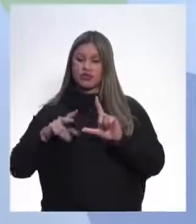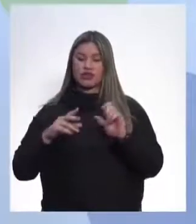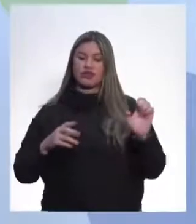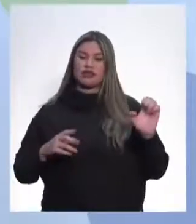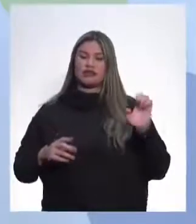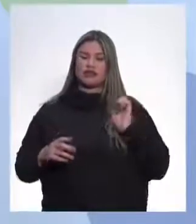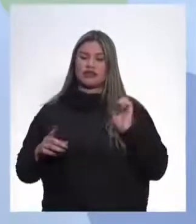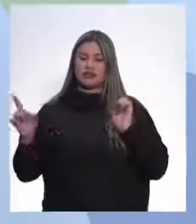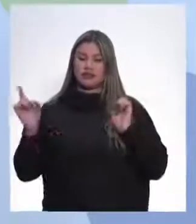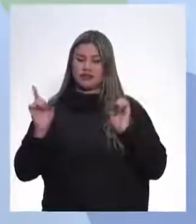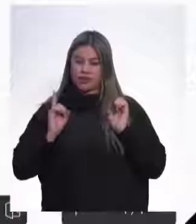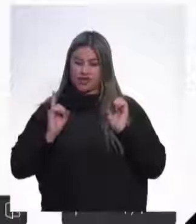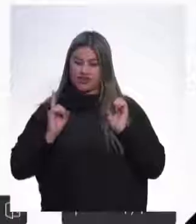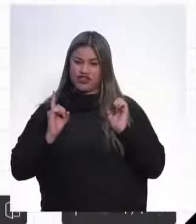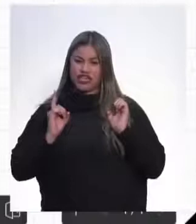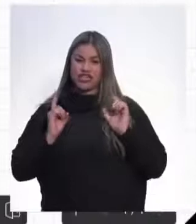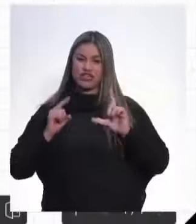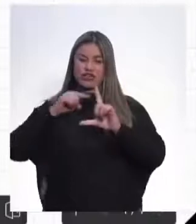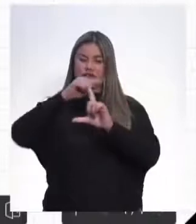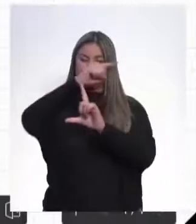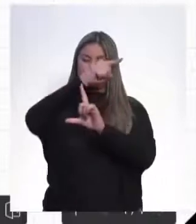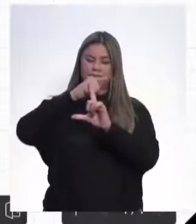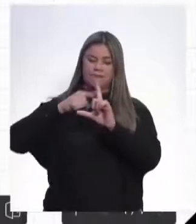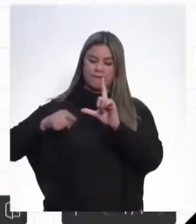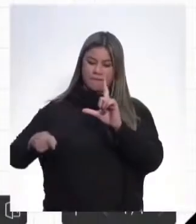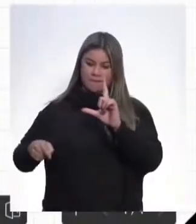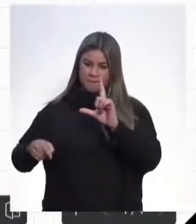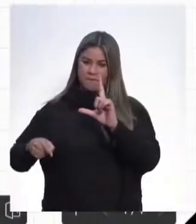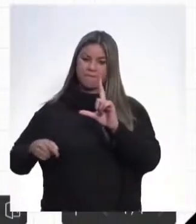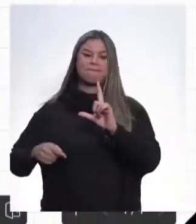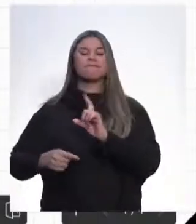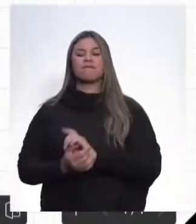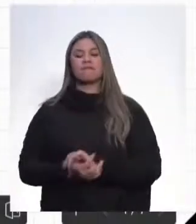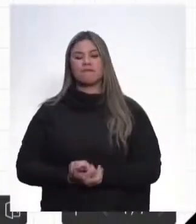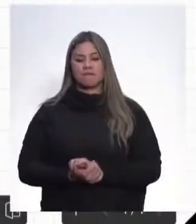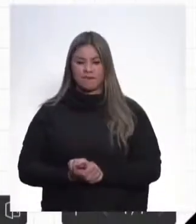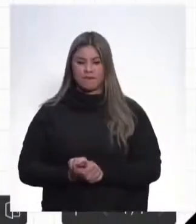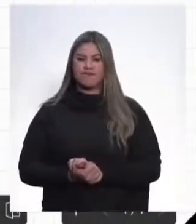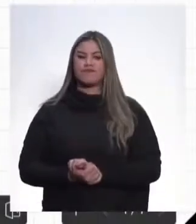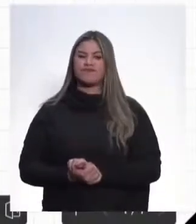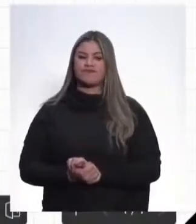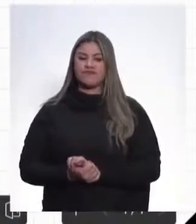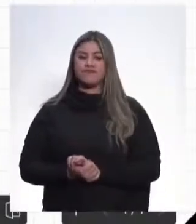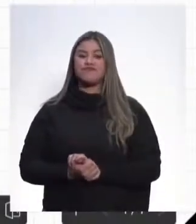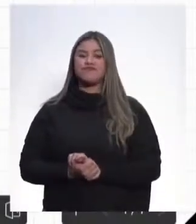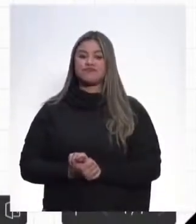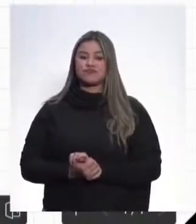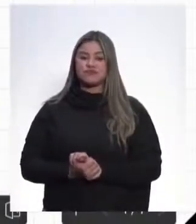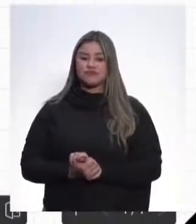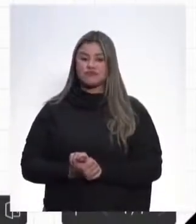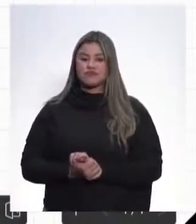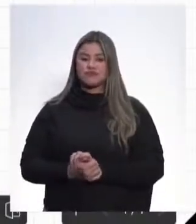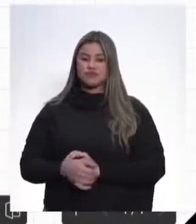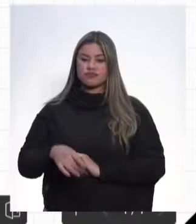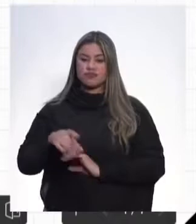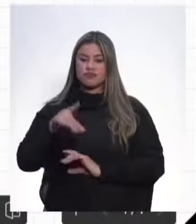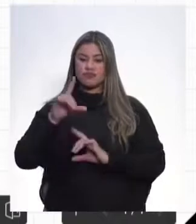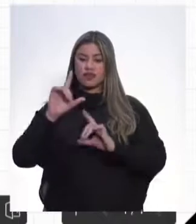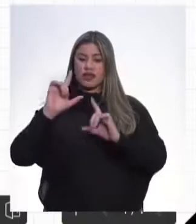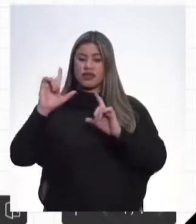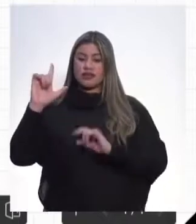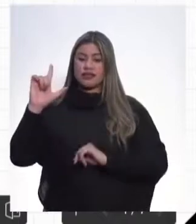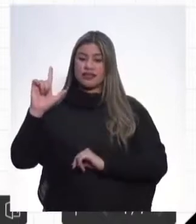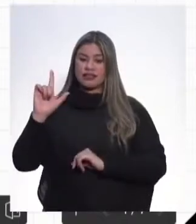a direita, né, olhando o gráfico, ela desce, né? Exatamente. Ela é o que a gente chama de